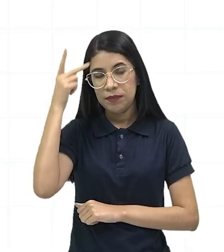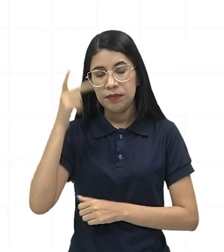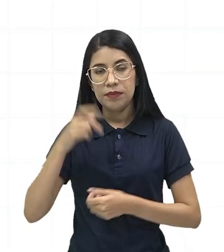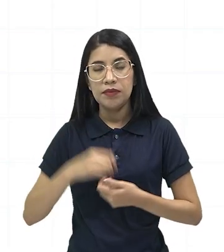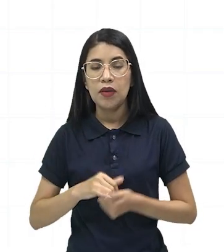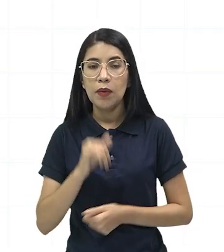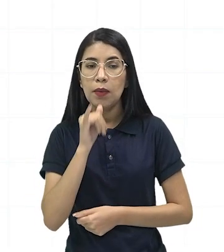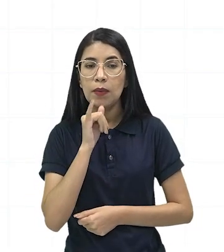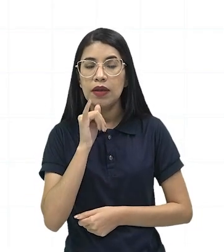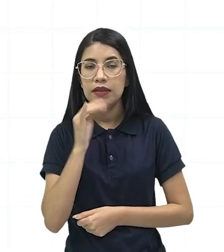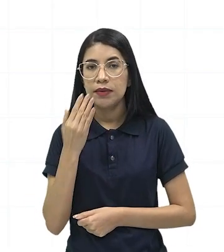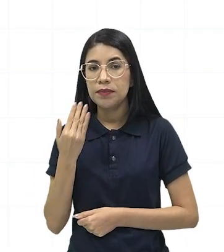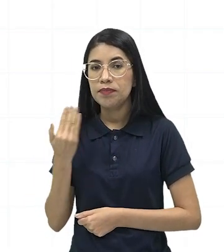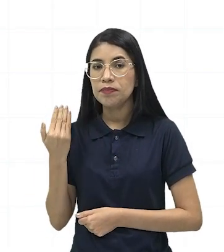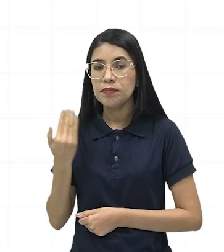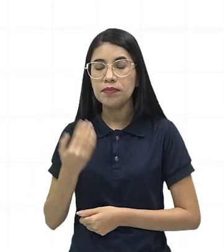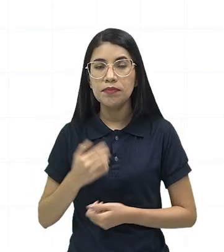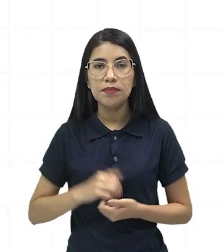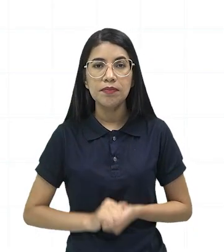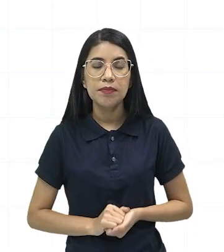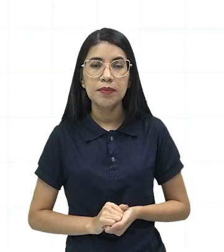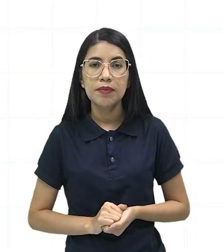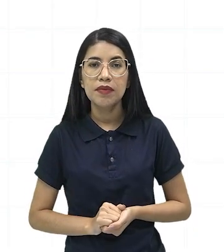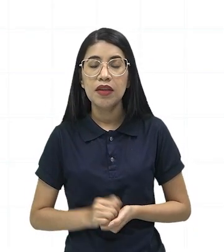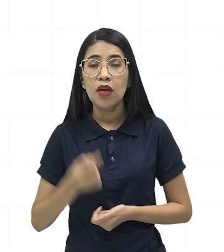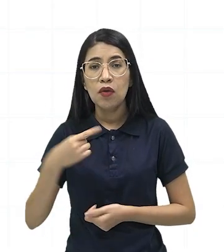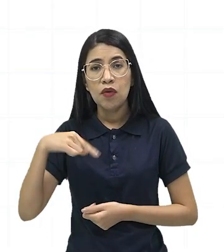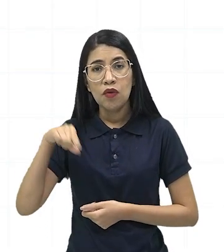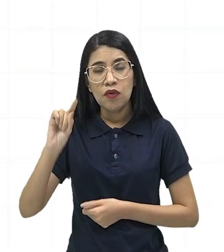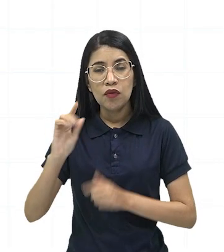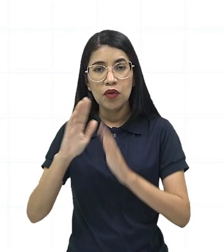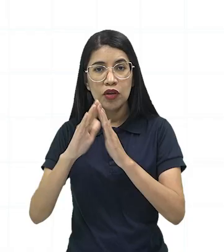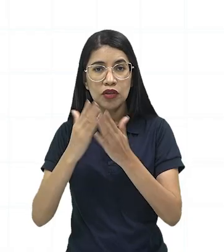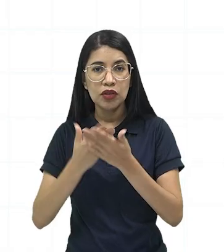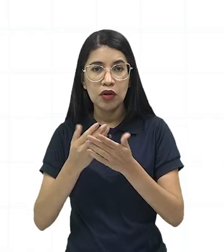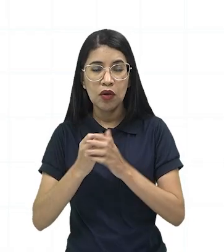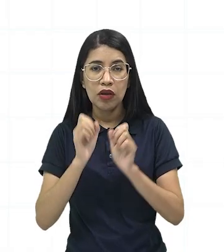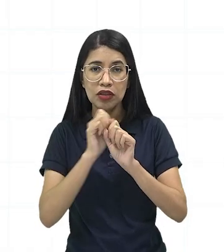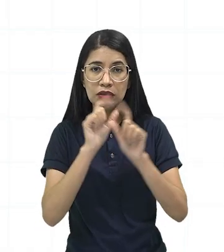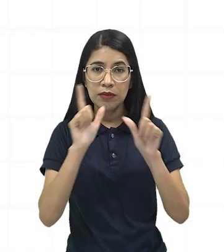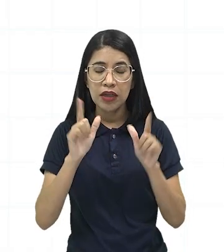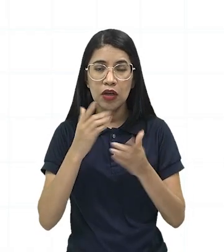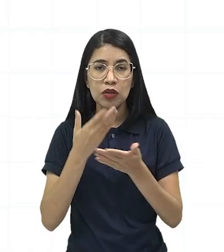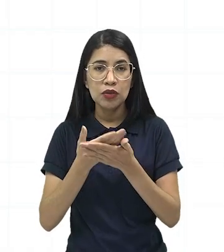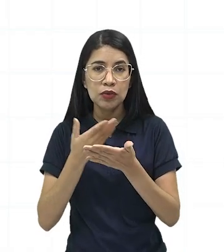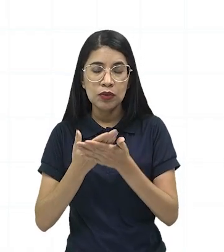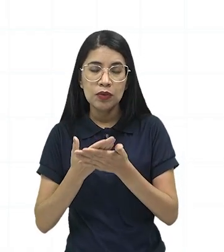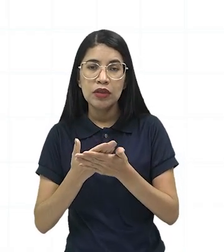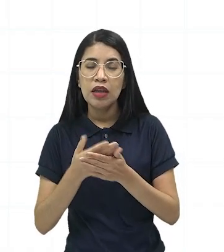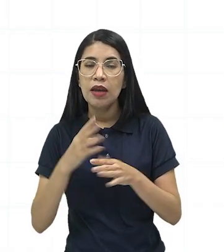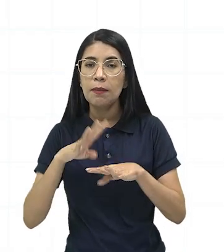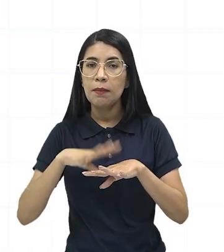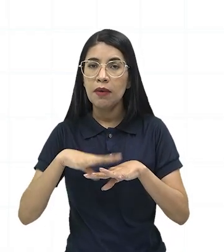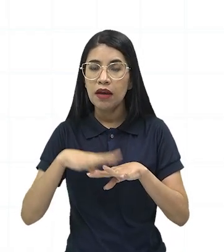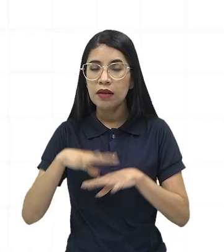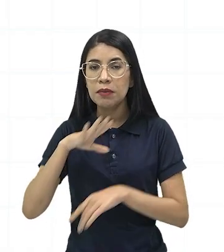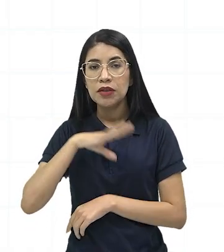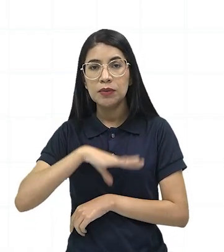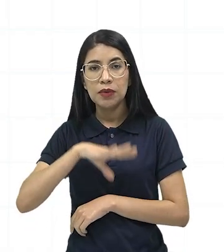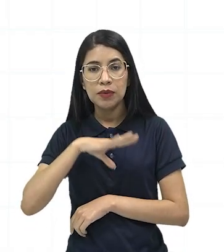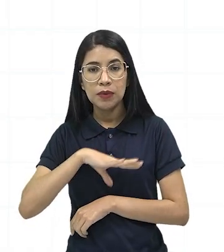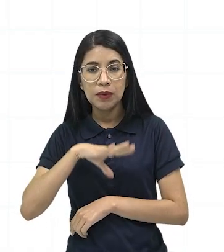o exemplo. Vamos ver aí. Eu fui à escola pela manhã, eu estudei matemática, língua